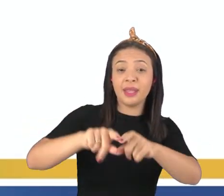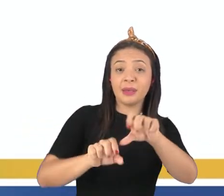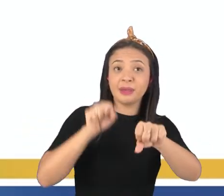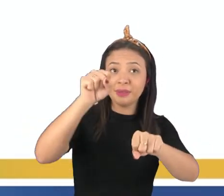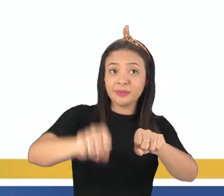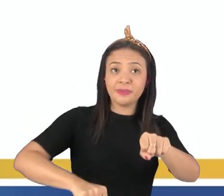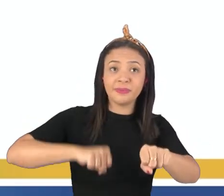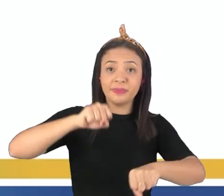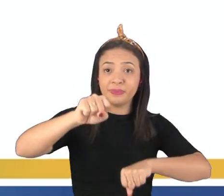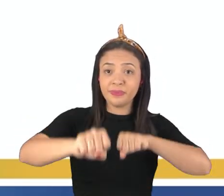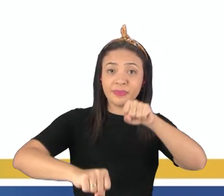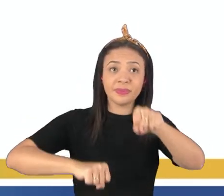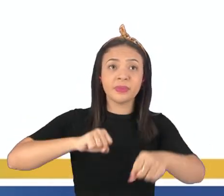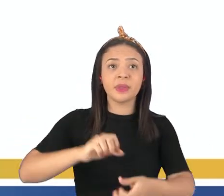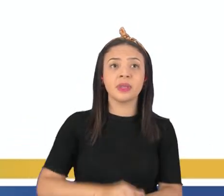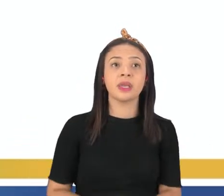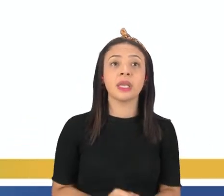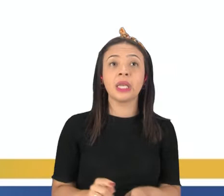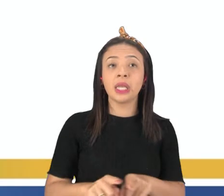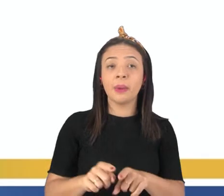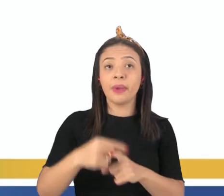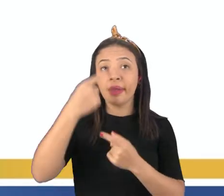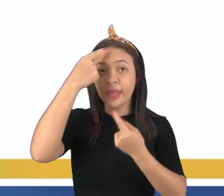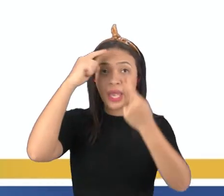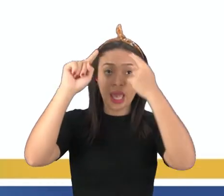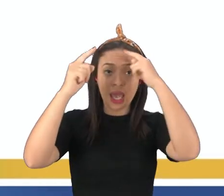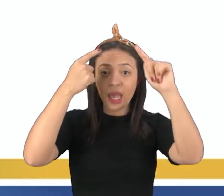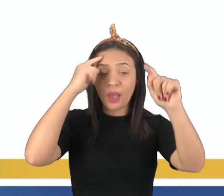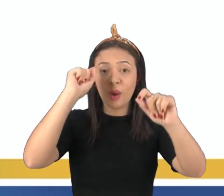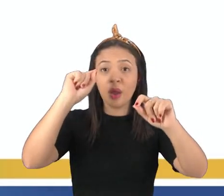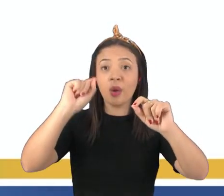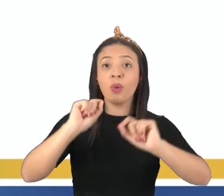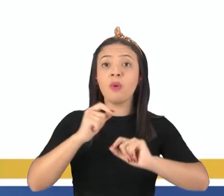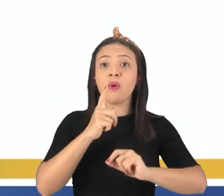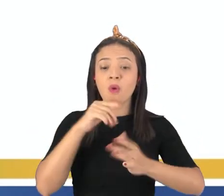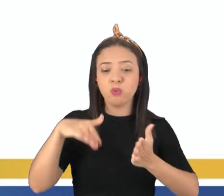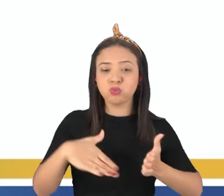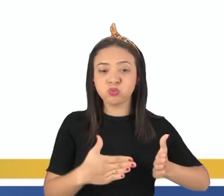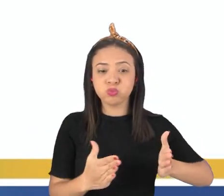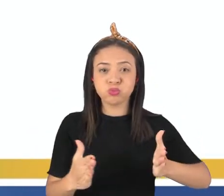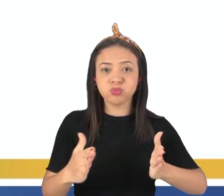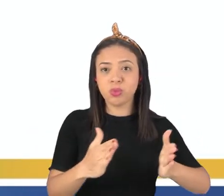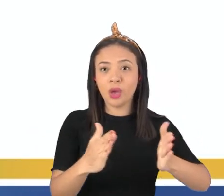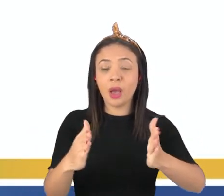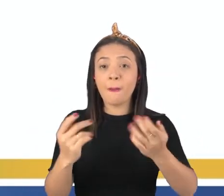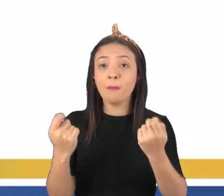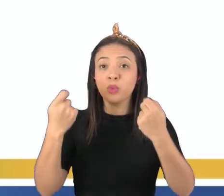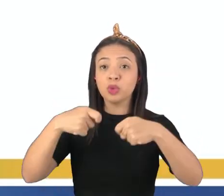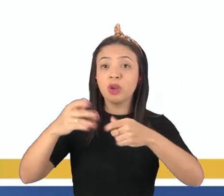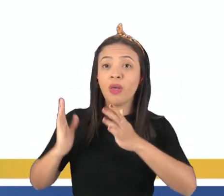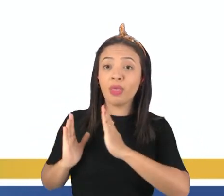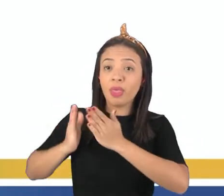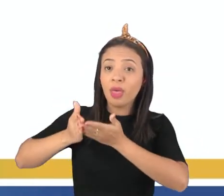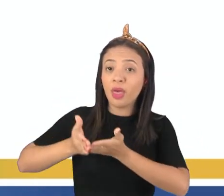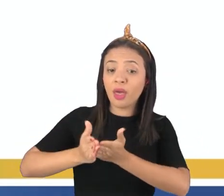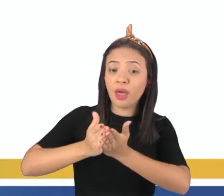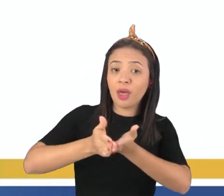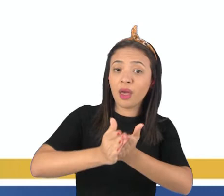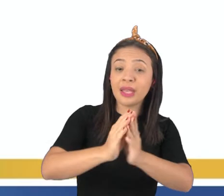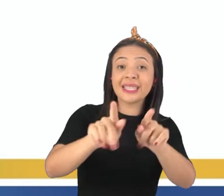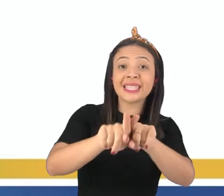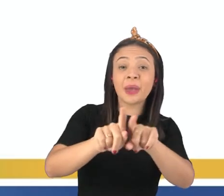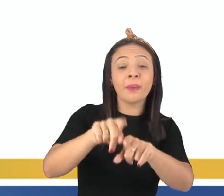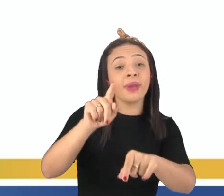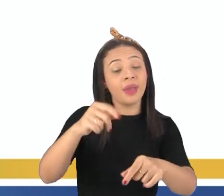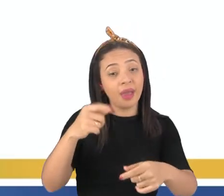desenvolver hidrovias, olha o detalhe, hidrovias, canais para que barcos possam também ser um meio